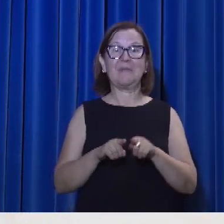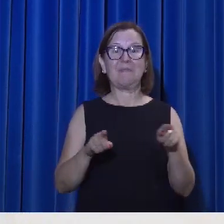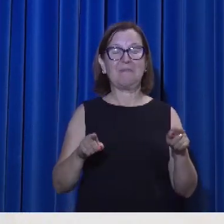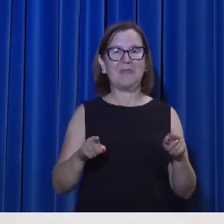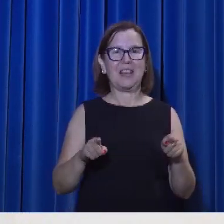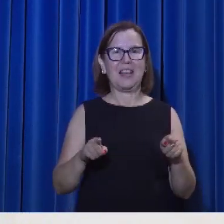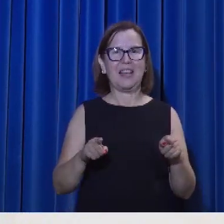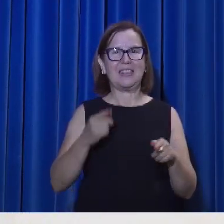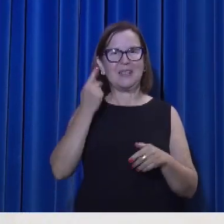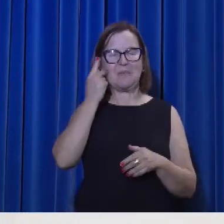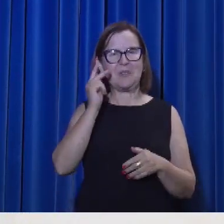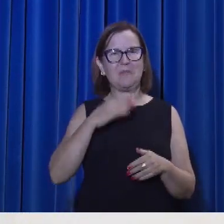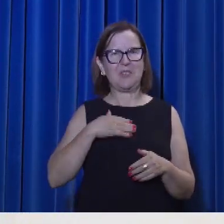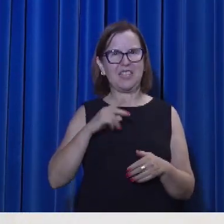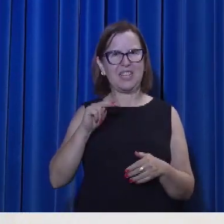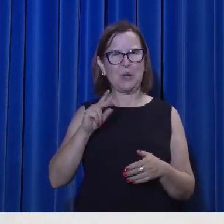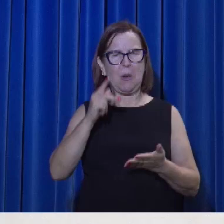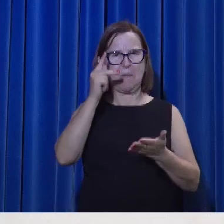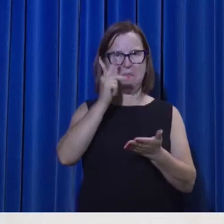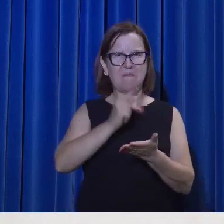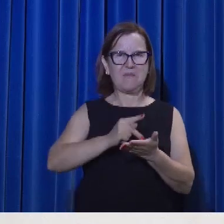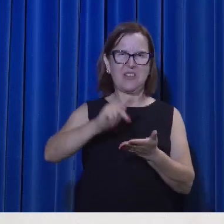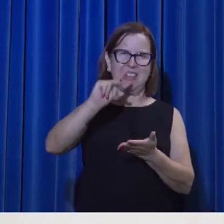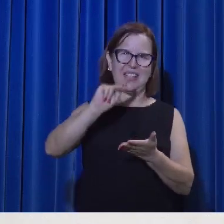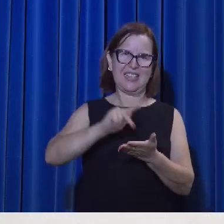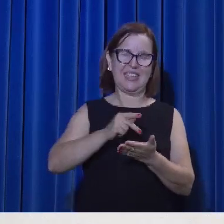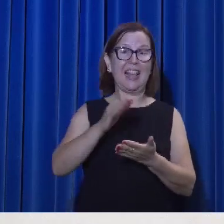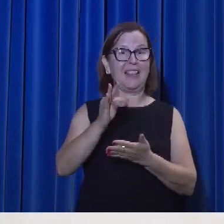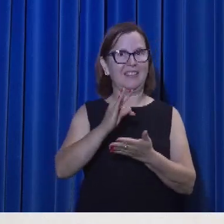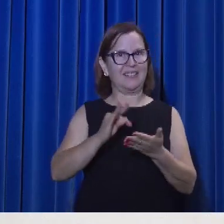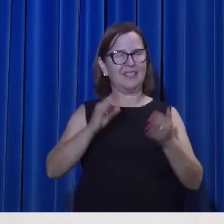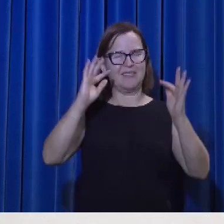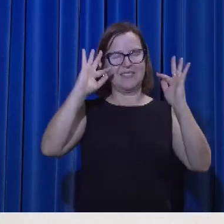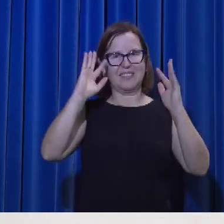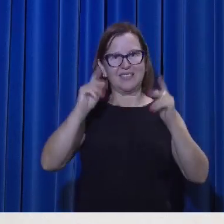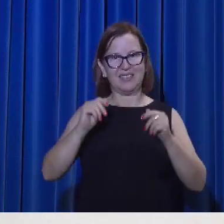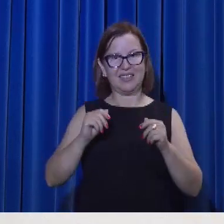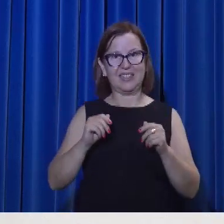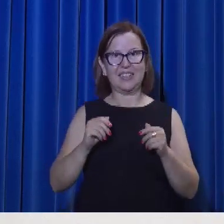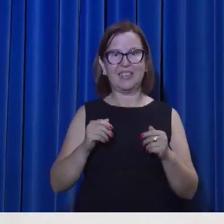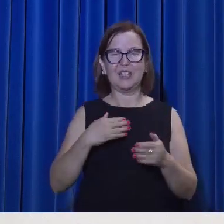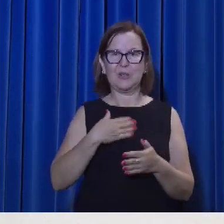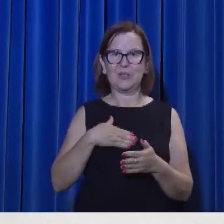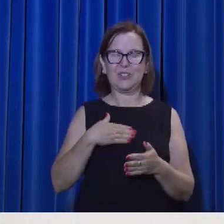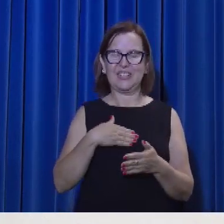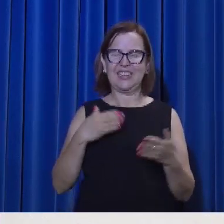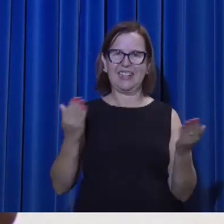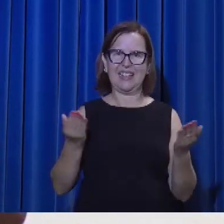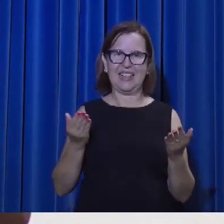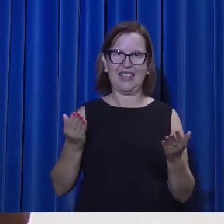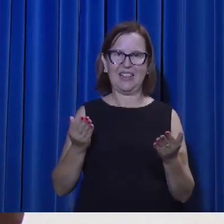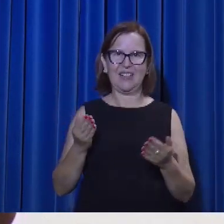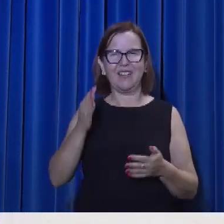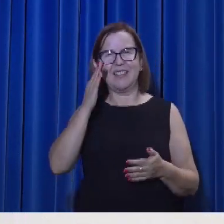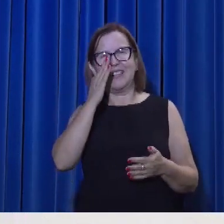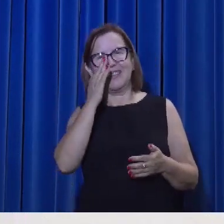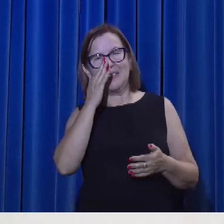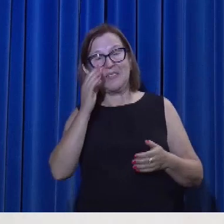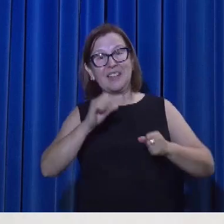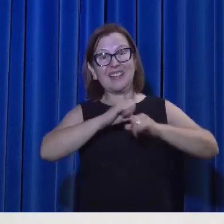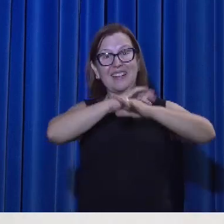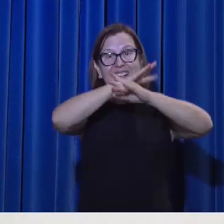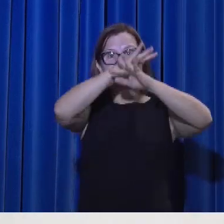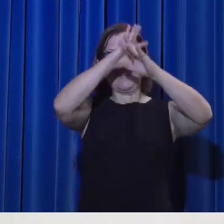poesia. É um texto maravilhoso e eu gostaria agora de, juntamente com os irmãos, a gente contemplar a glória do Senhor